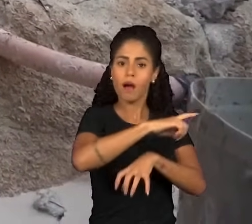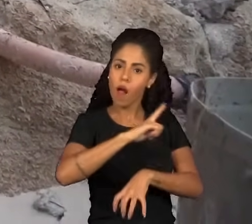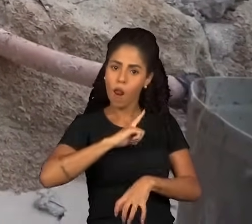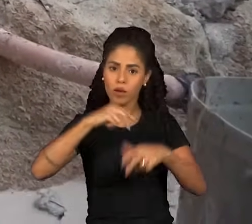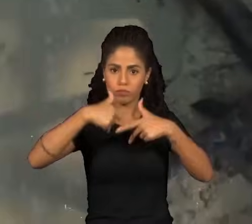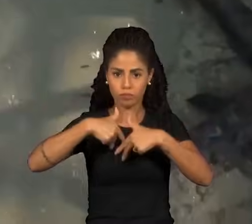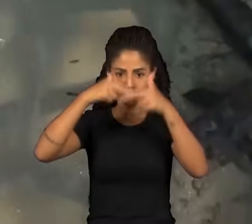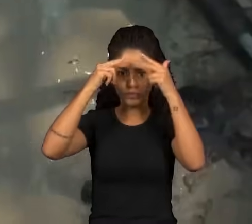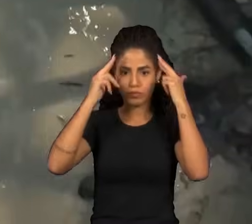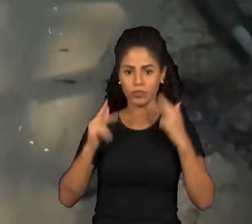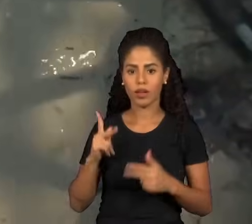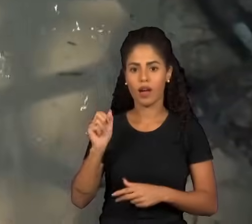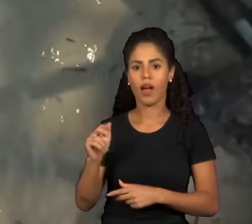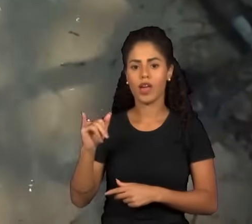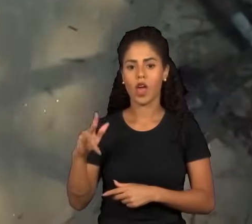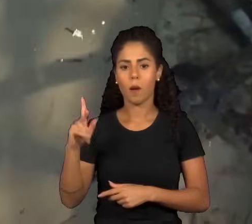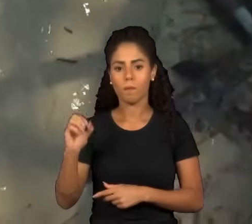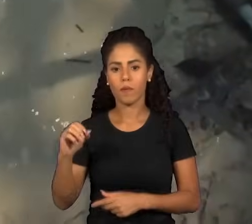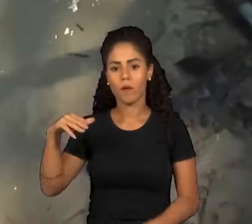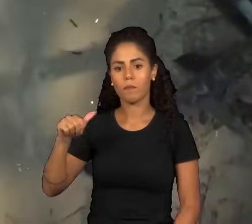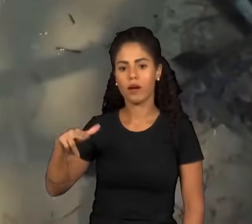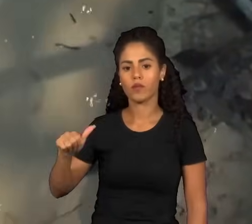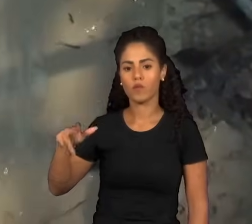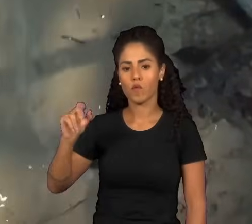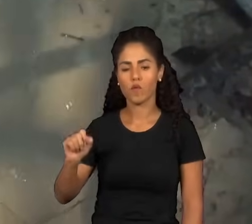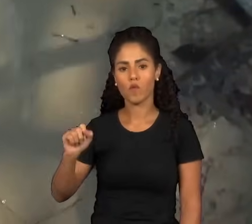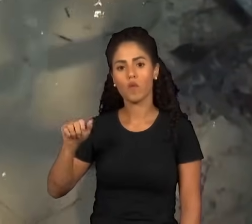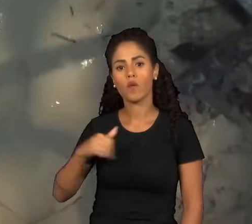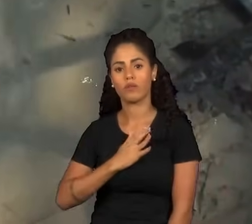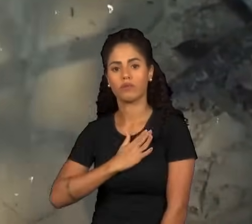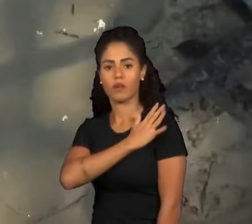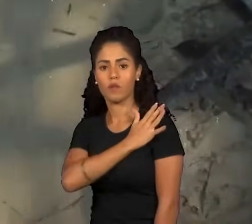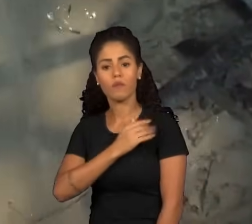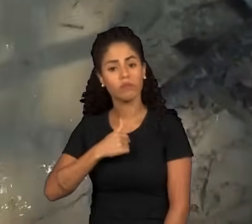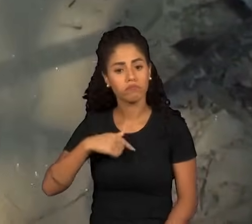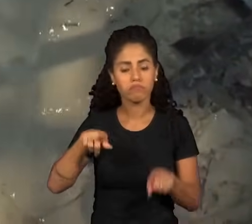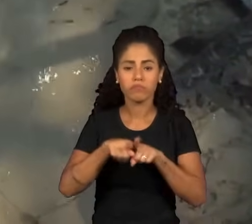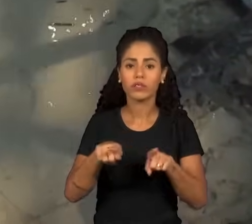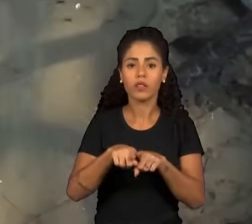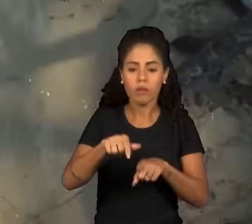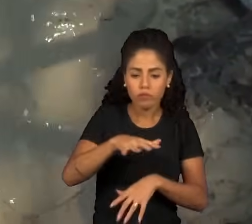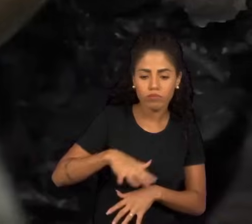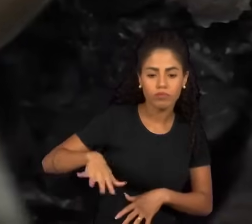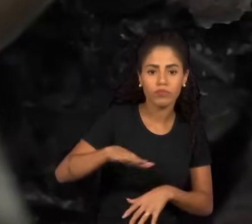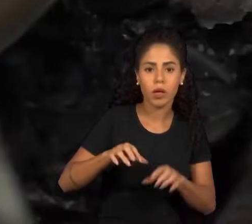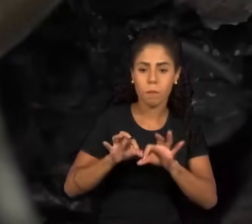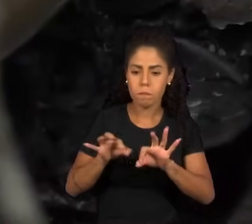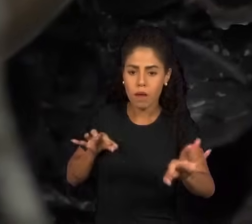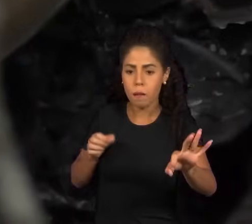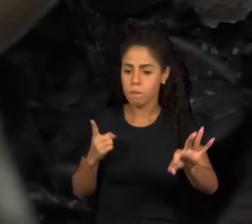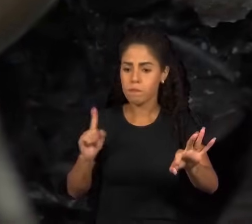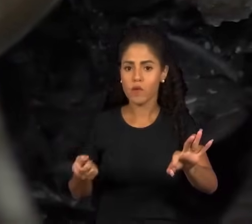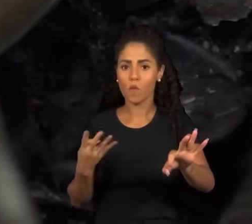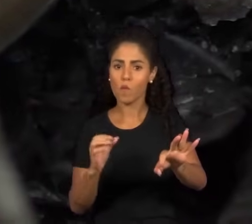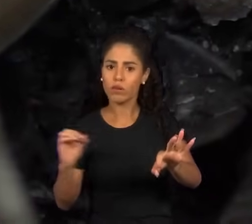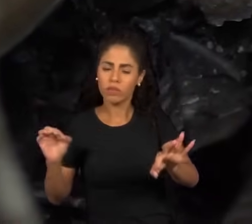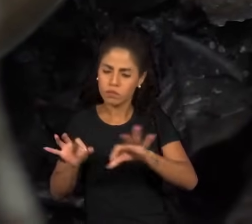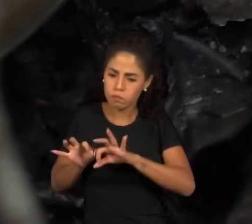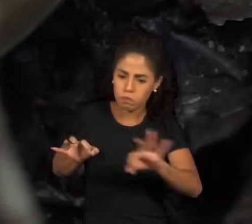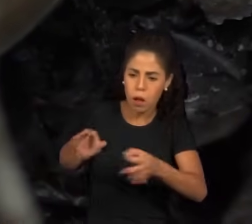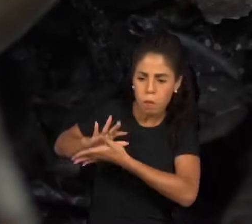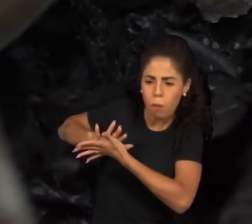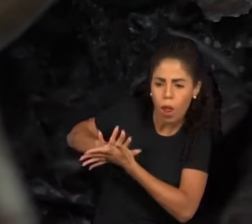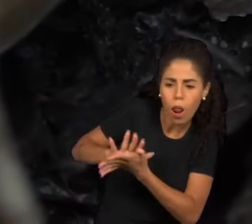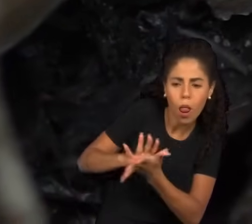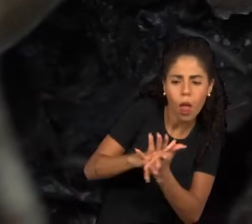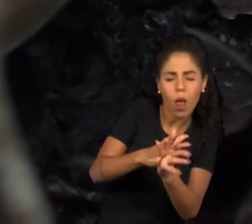etnias Kayapó, Munduruku e Yanomami. Foi devastada uma região de 1.410 hectares, o equivalente a